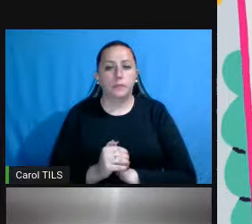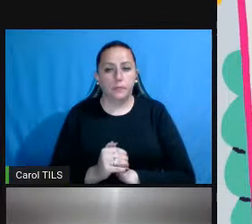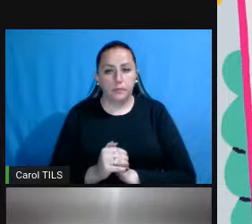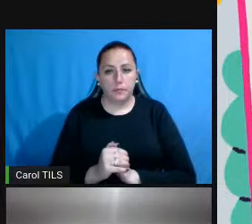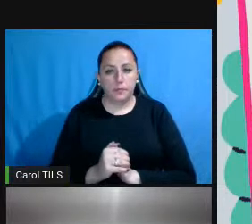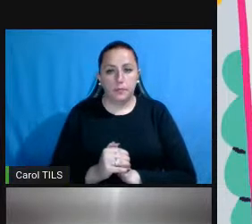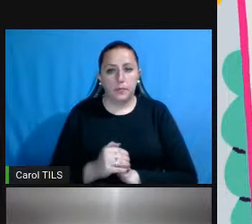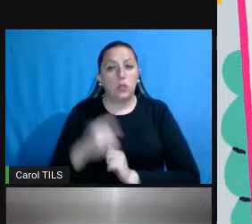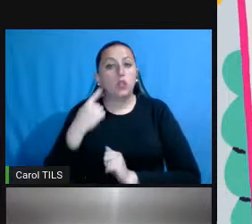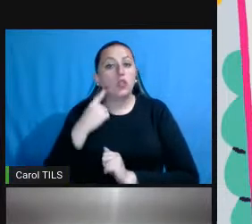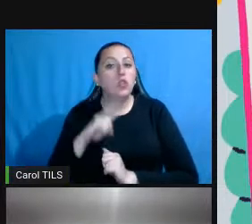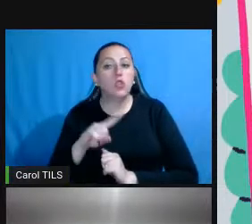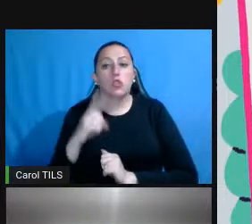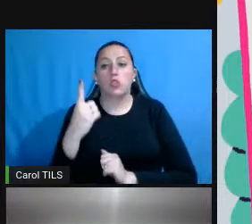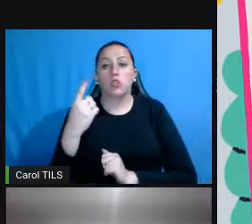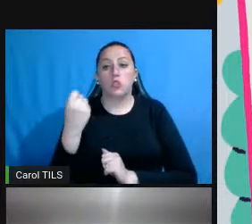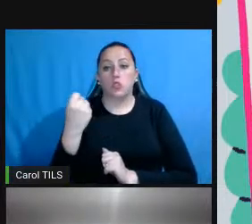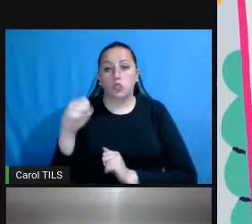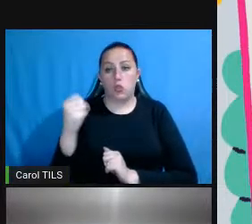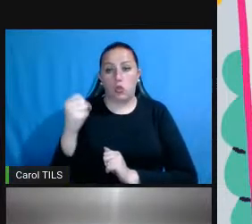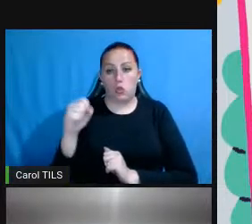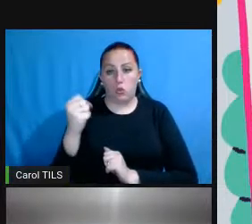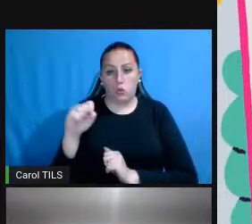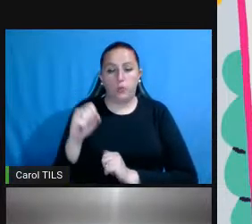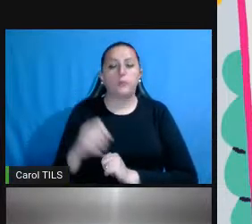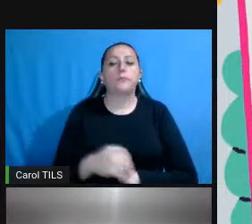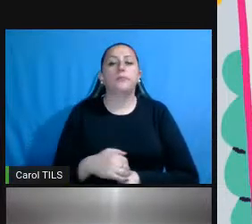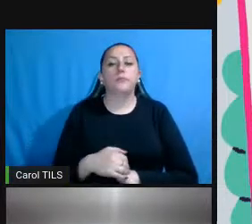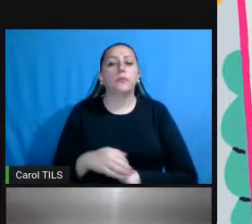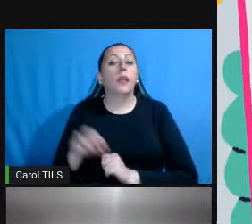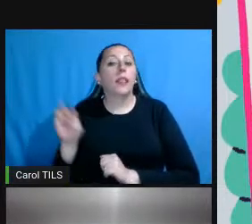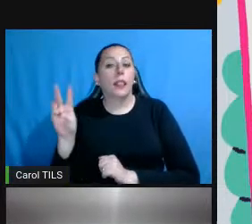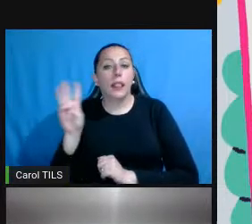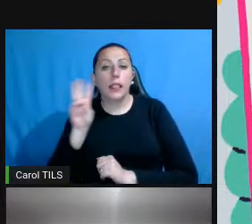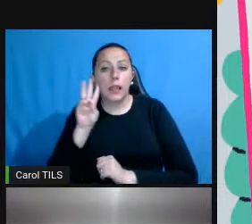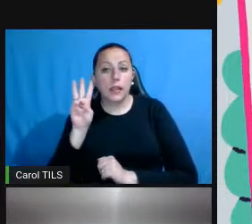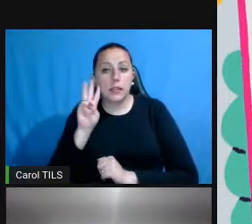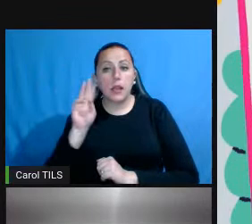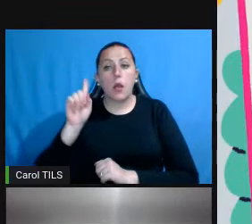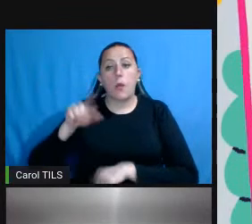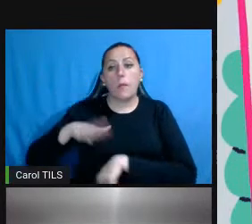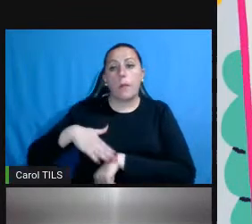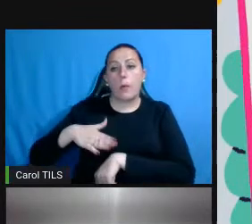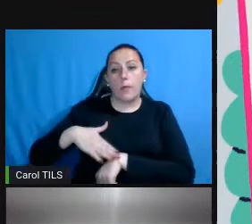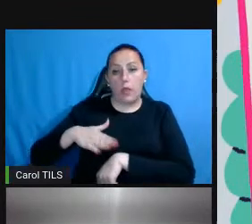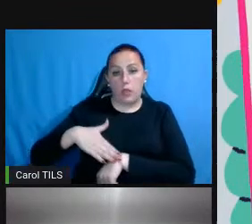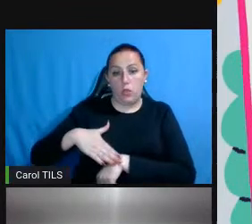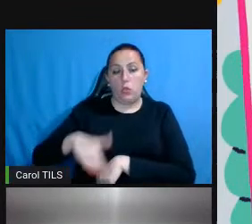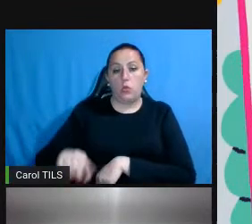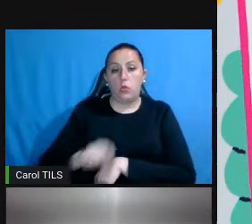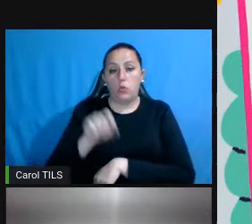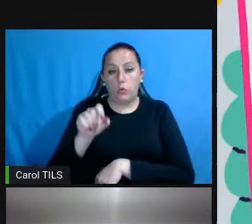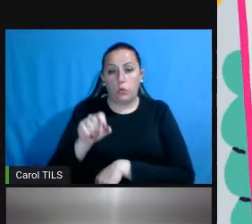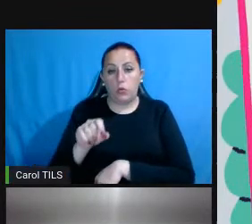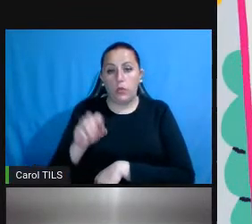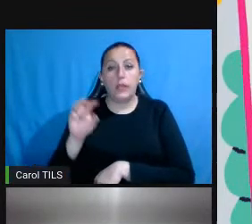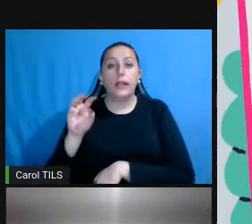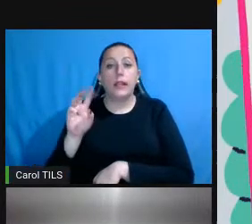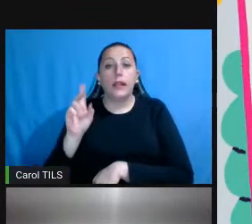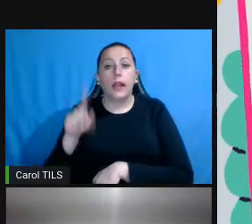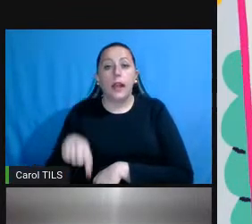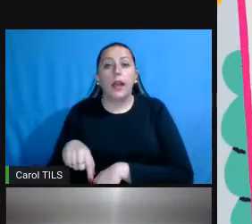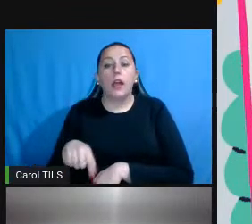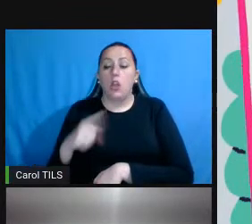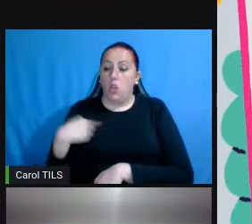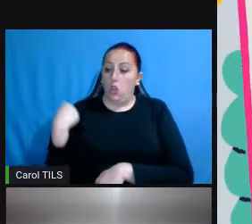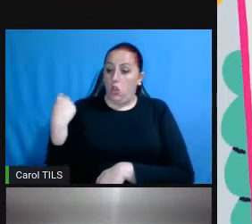No dia 18 de maio, então, nós teremos um momento, então, terça-feira, que é